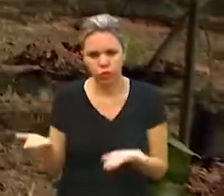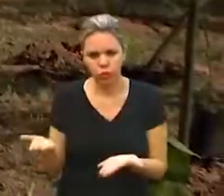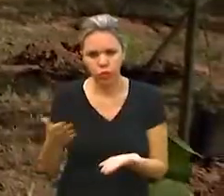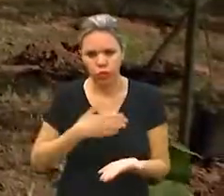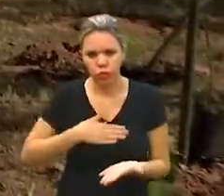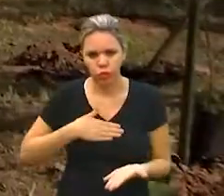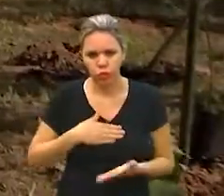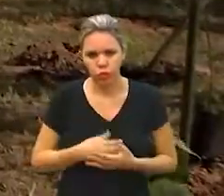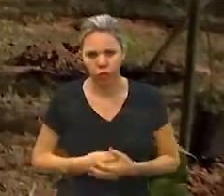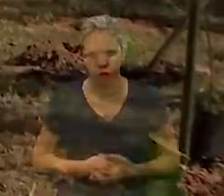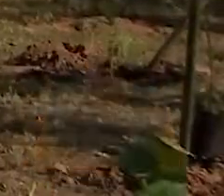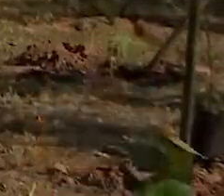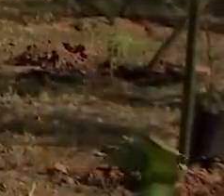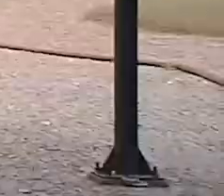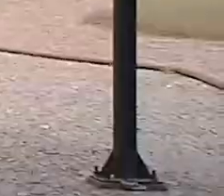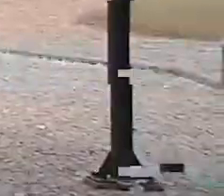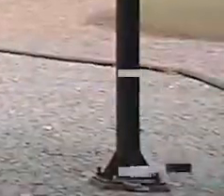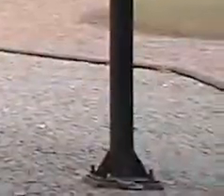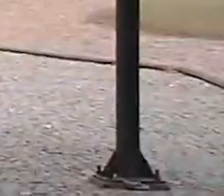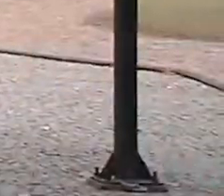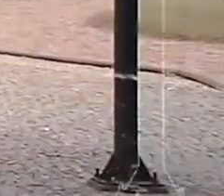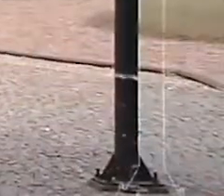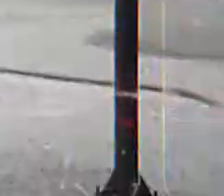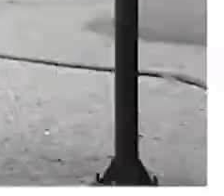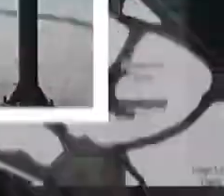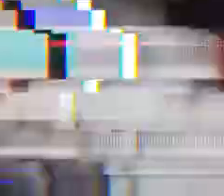muito gratificante, né?